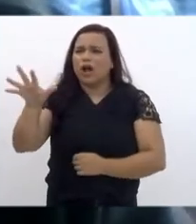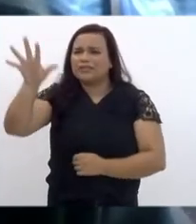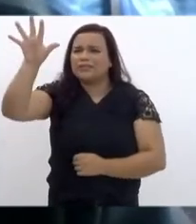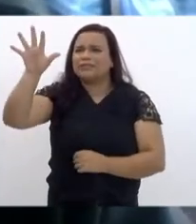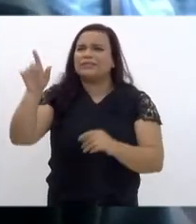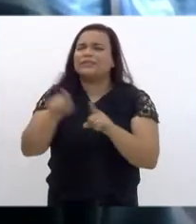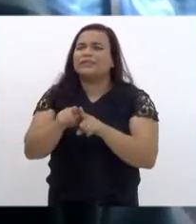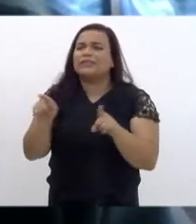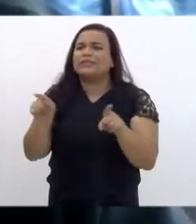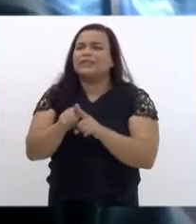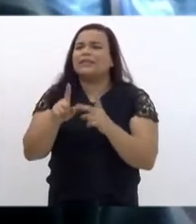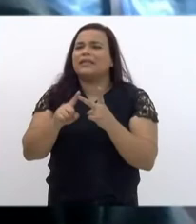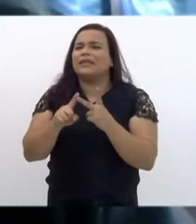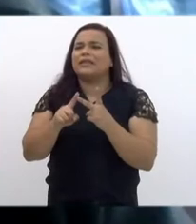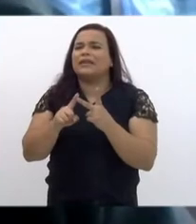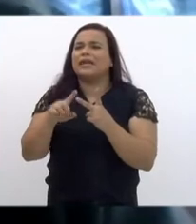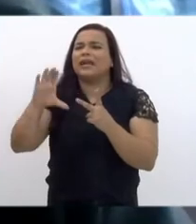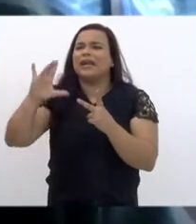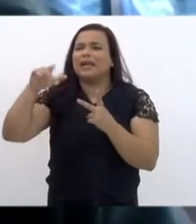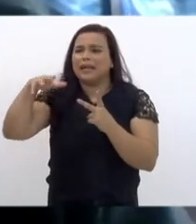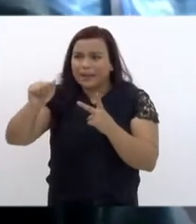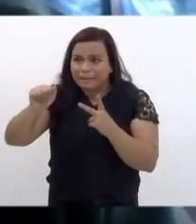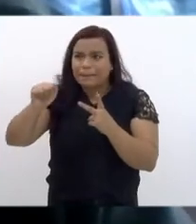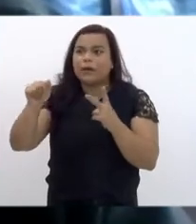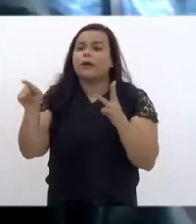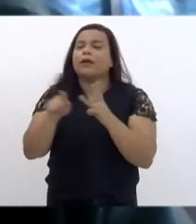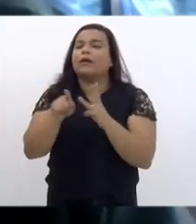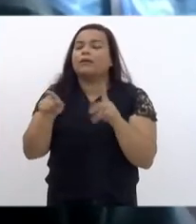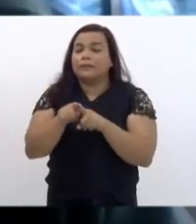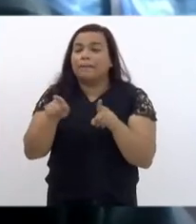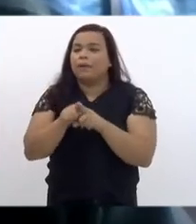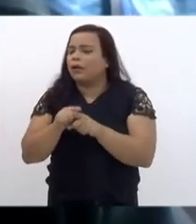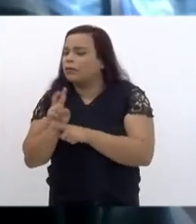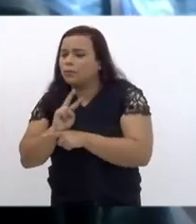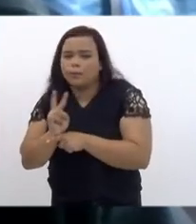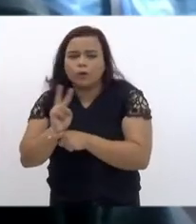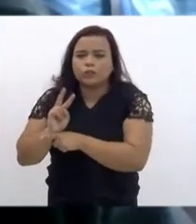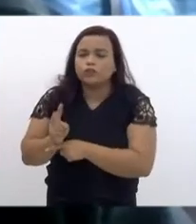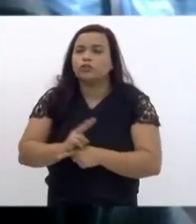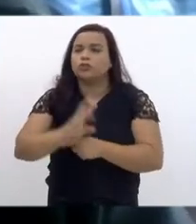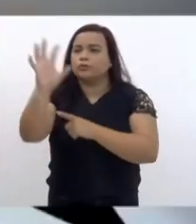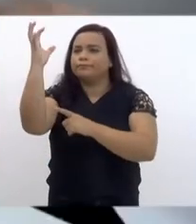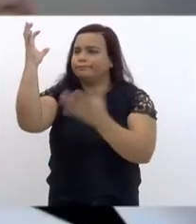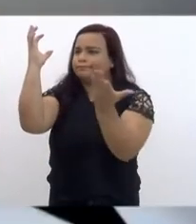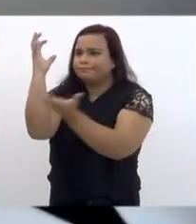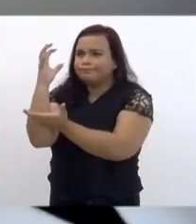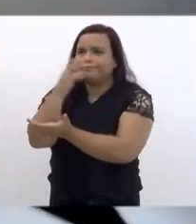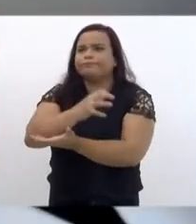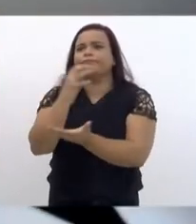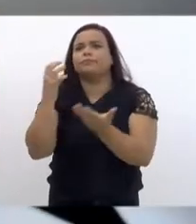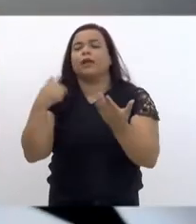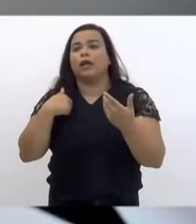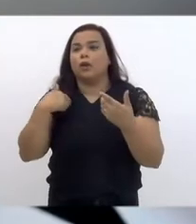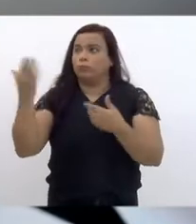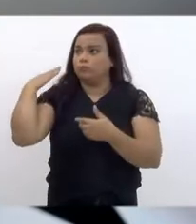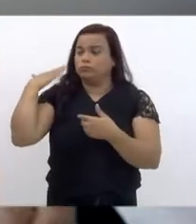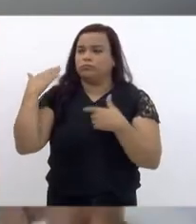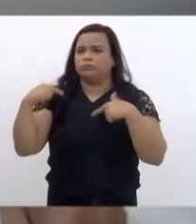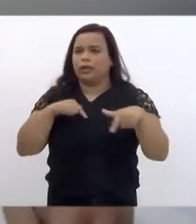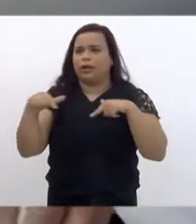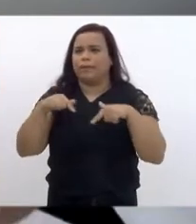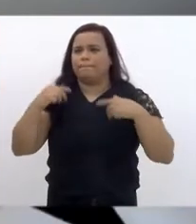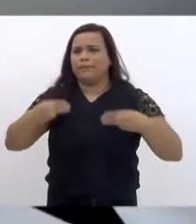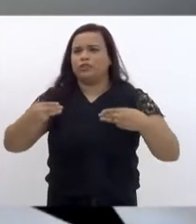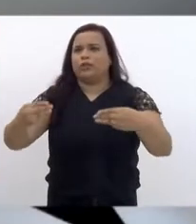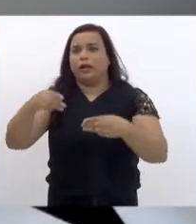do clima e de monitoramento de desmatamento, quando eu estava no Ministério. E a PUC é muito comprometida com a